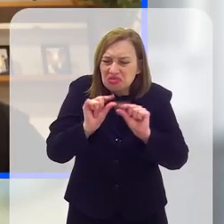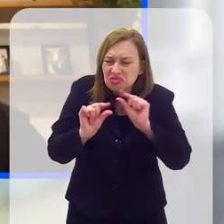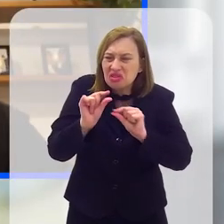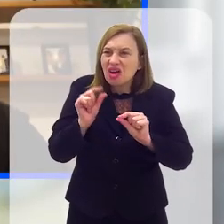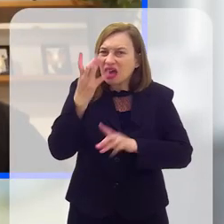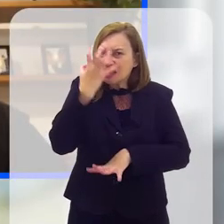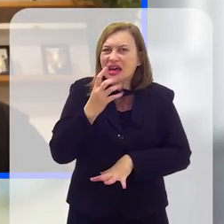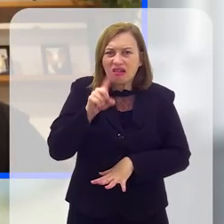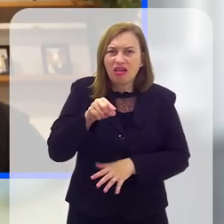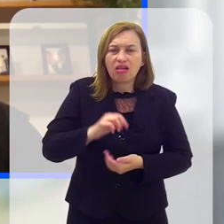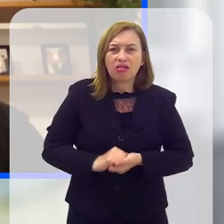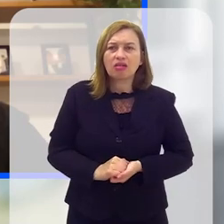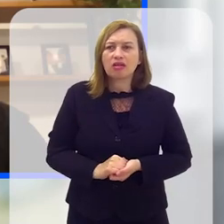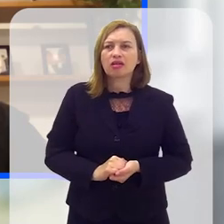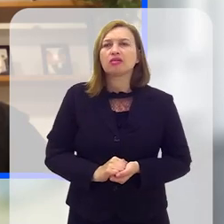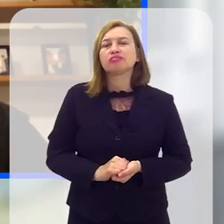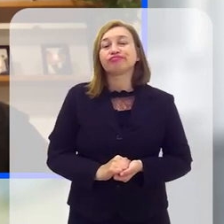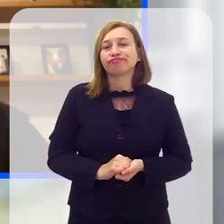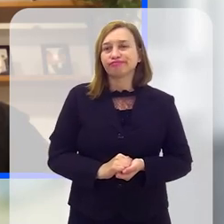sério isso, né?